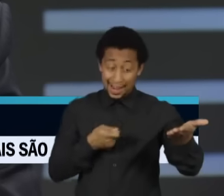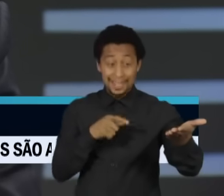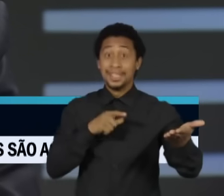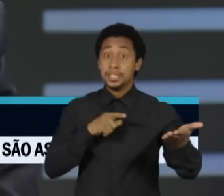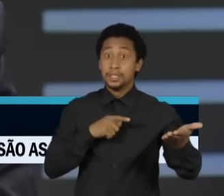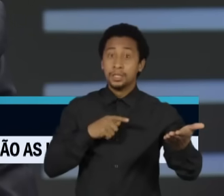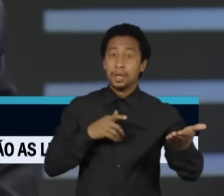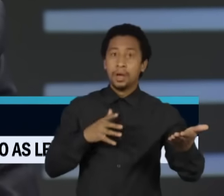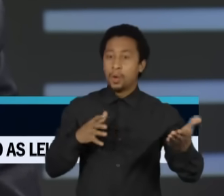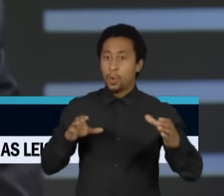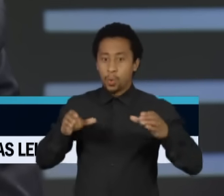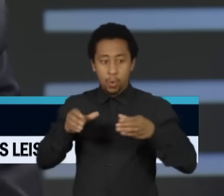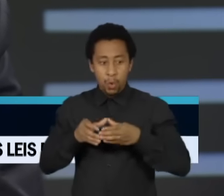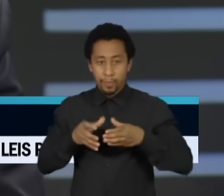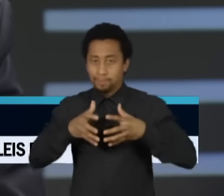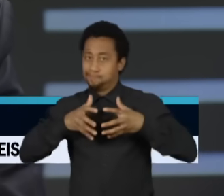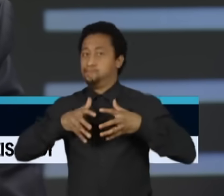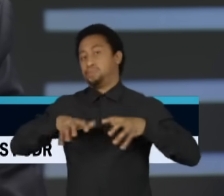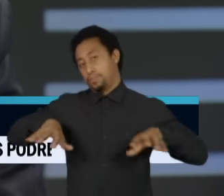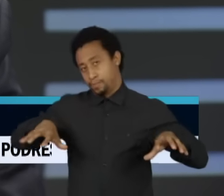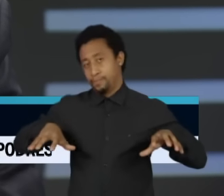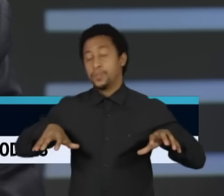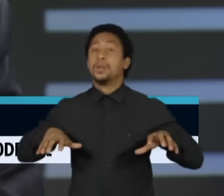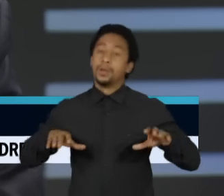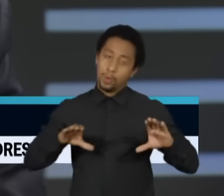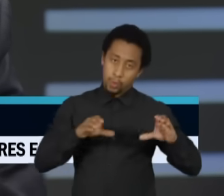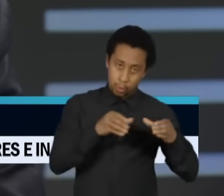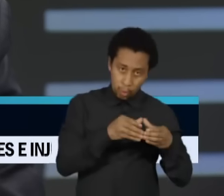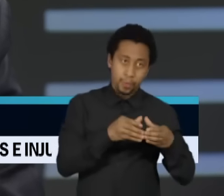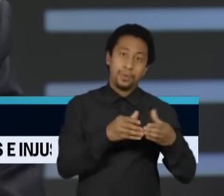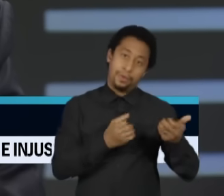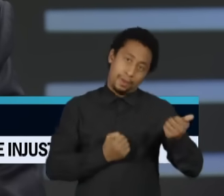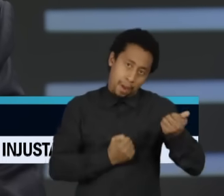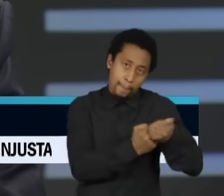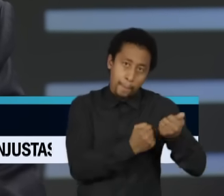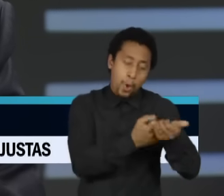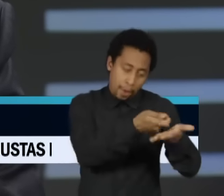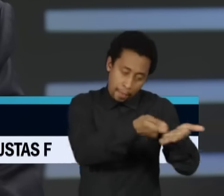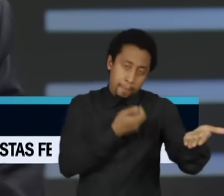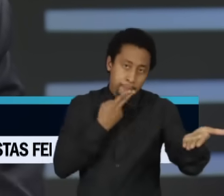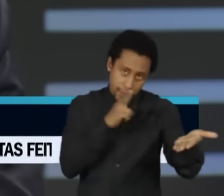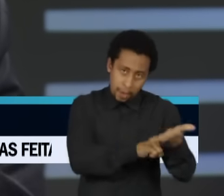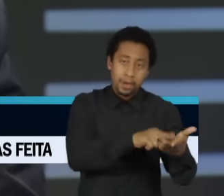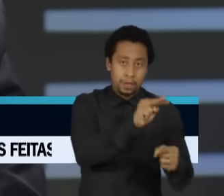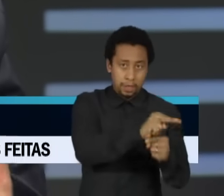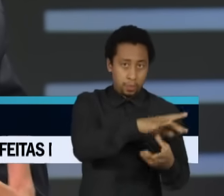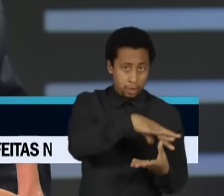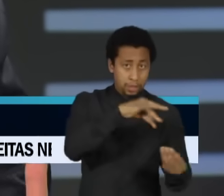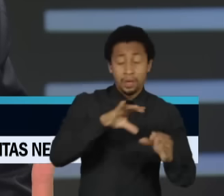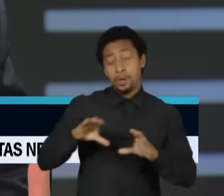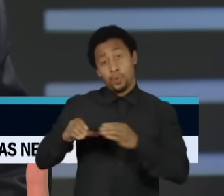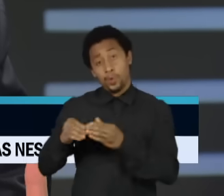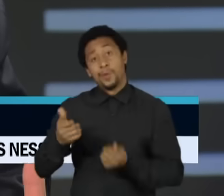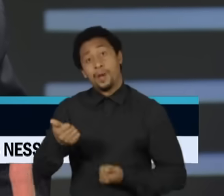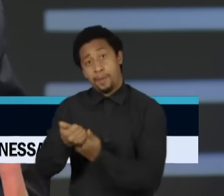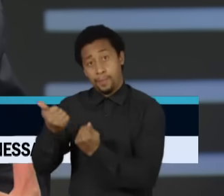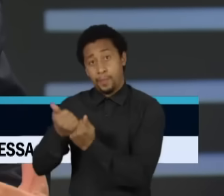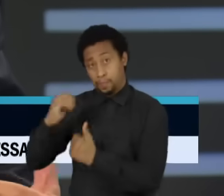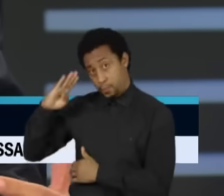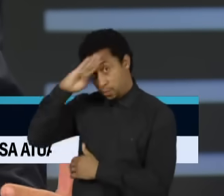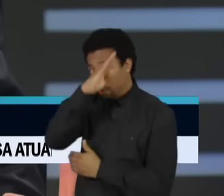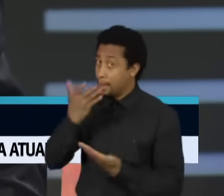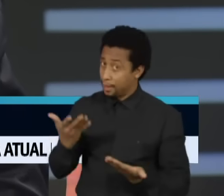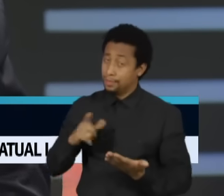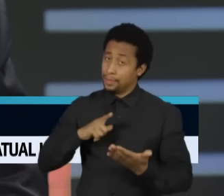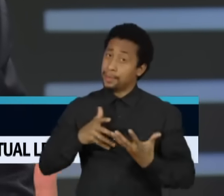foi uma resposta sim às manifestações do presidente Jair Bolsonaro. Portanto, essa polarização que a gente vê em